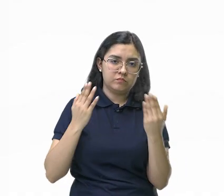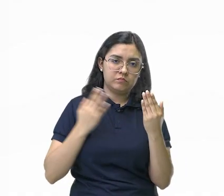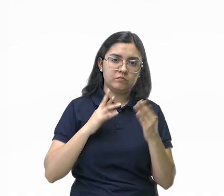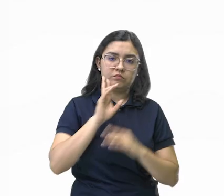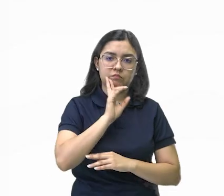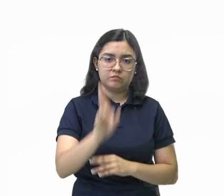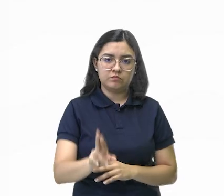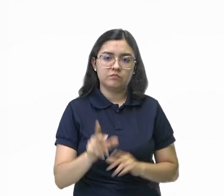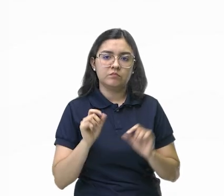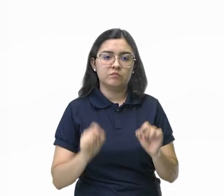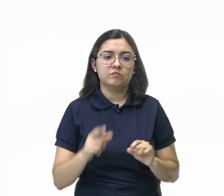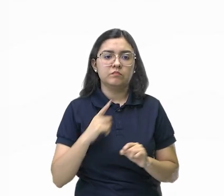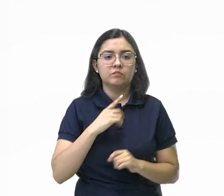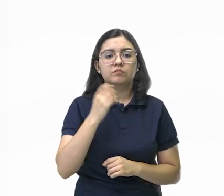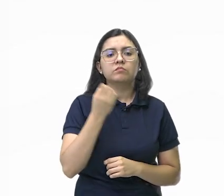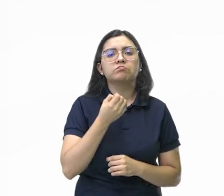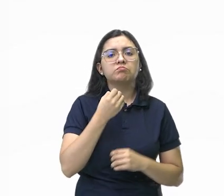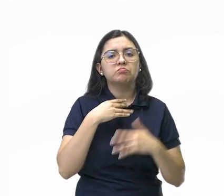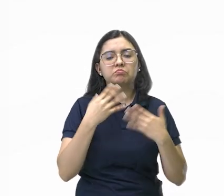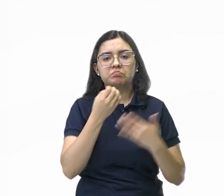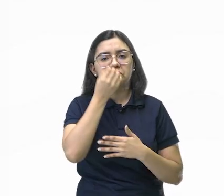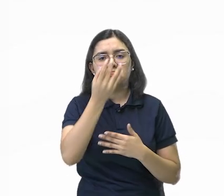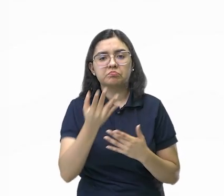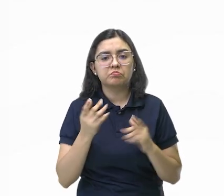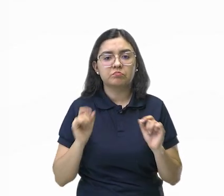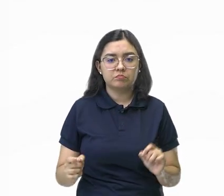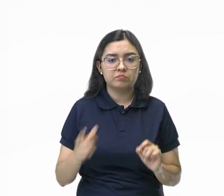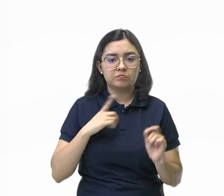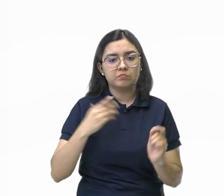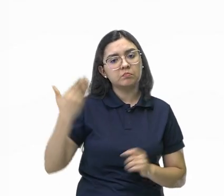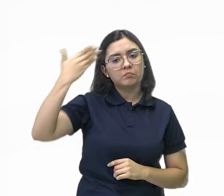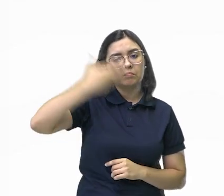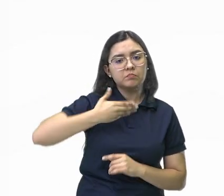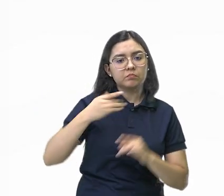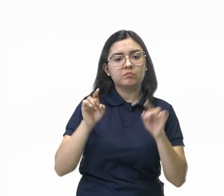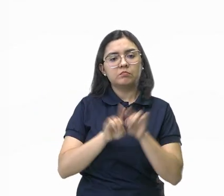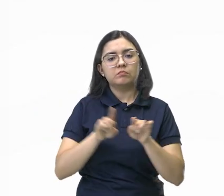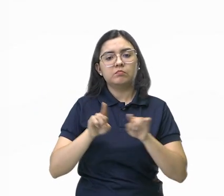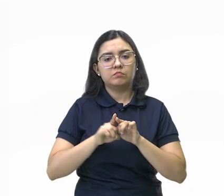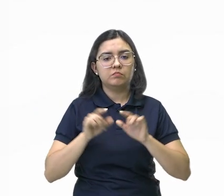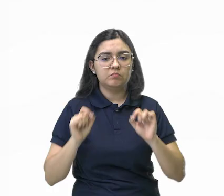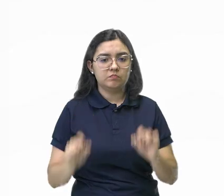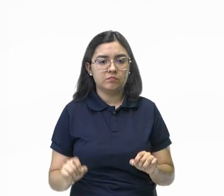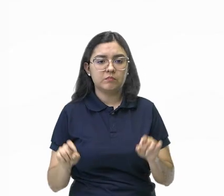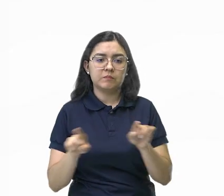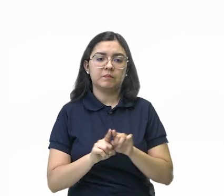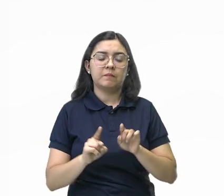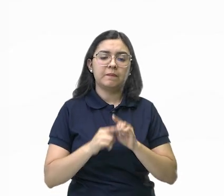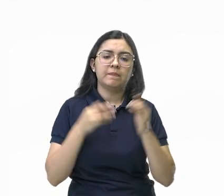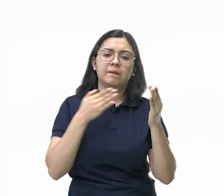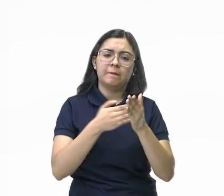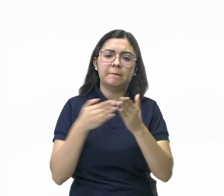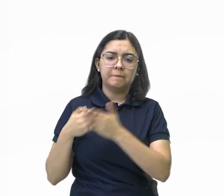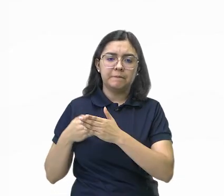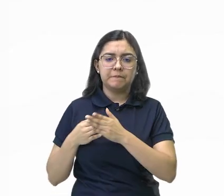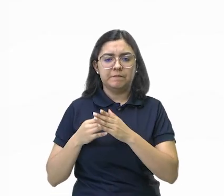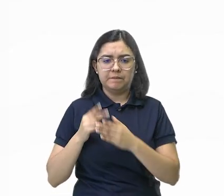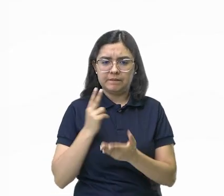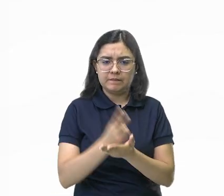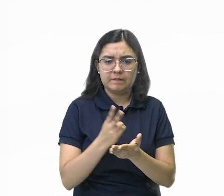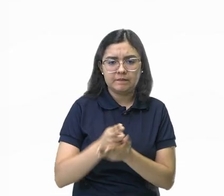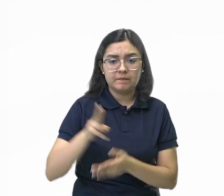resultados. Vantagem desse método, né, prova relações diretas entre variáveis, e suas limitações nem